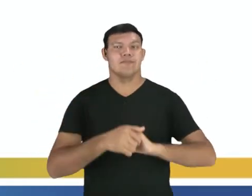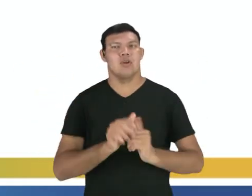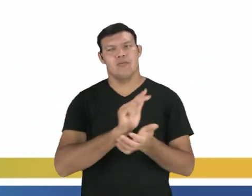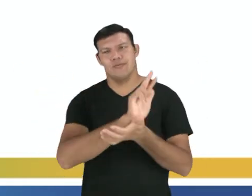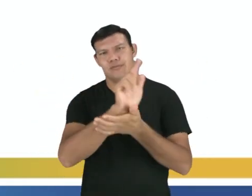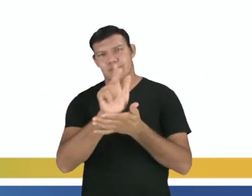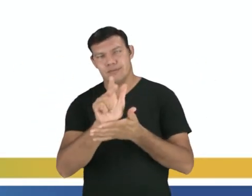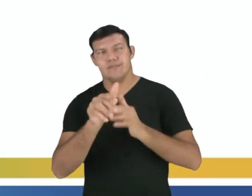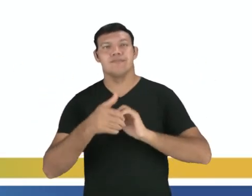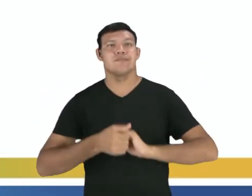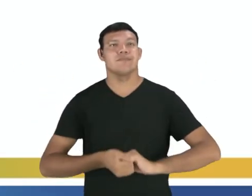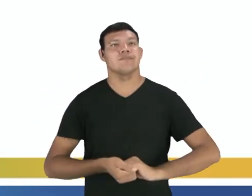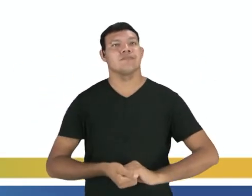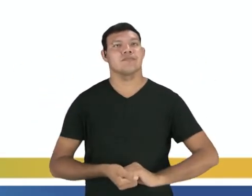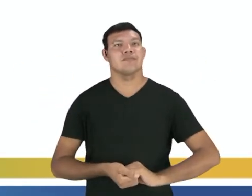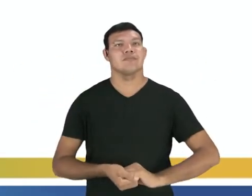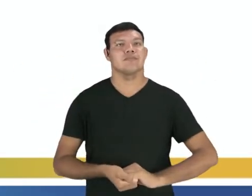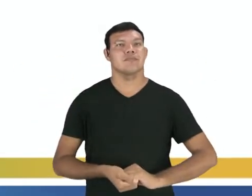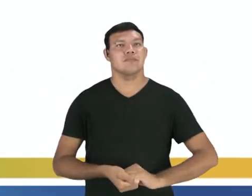outro